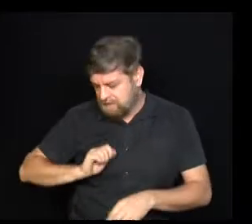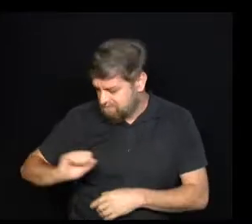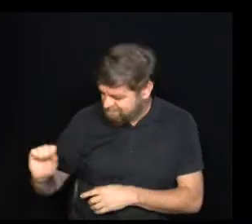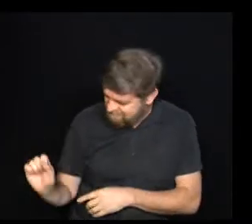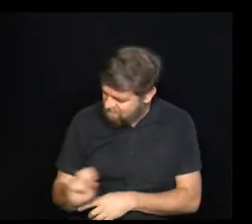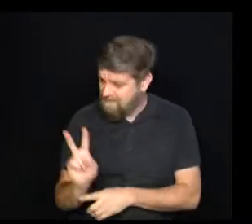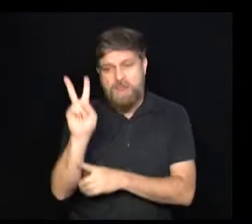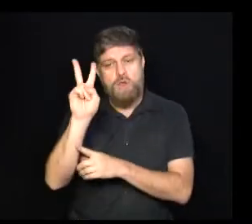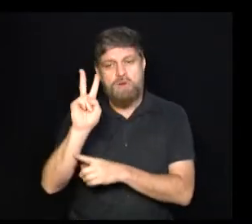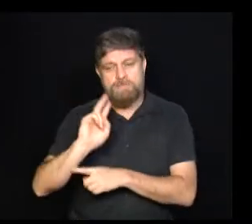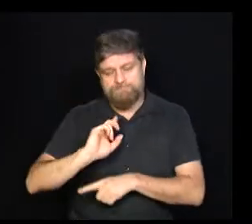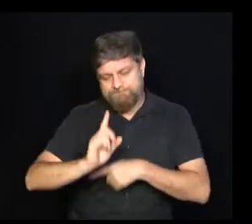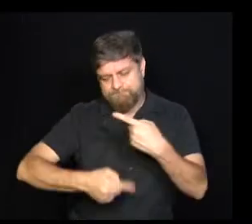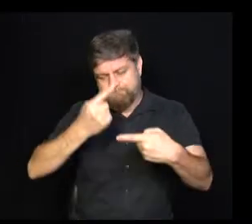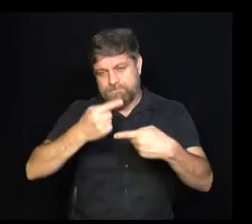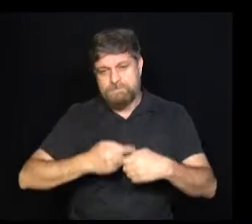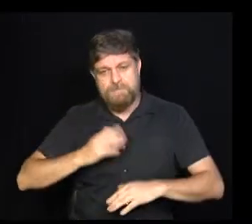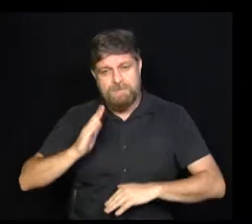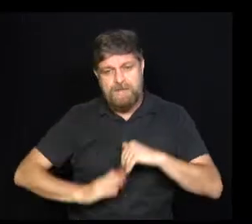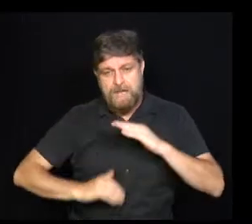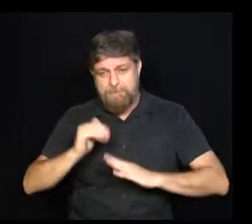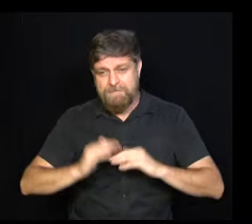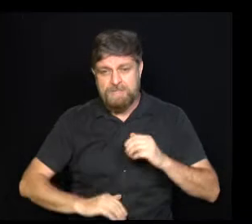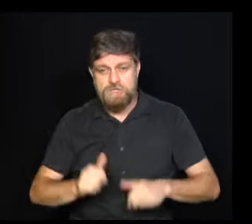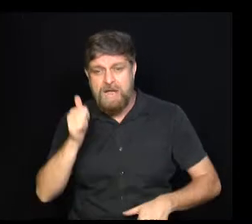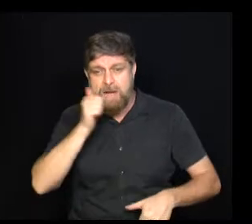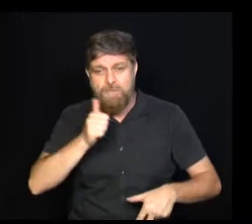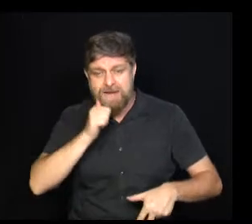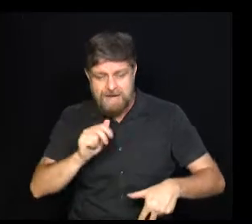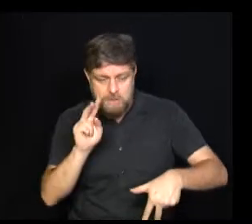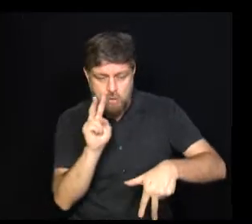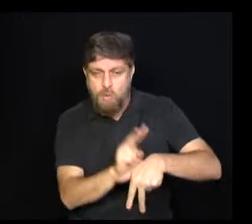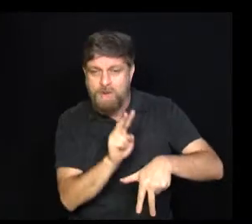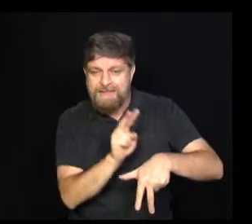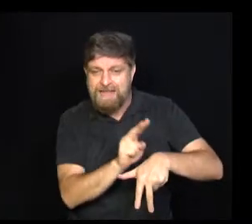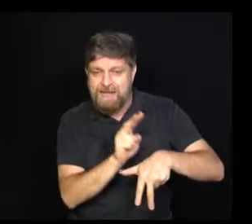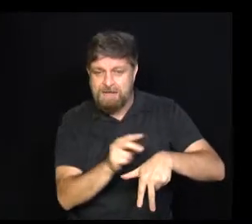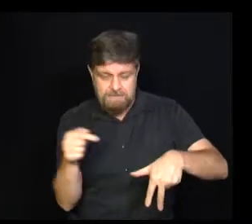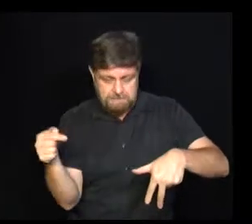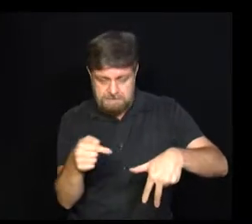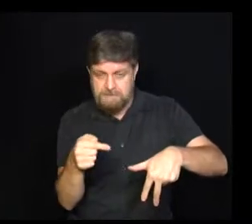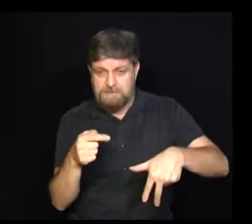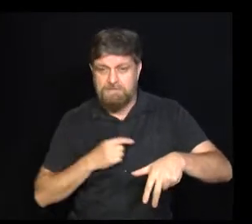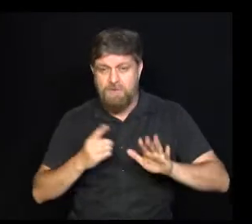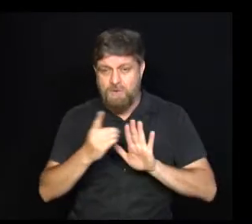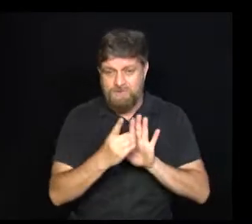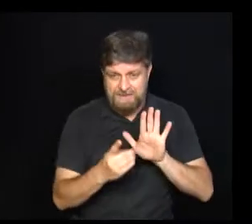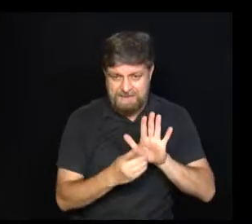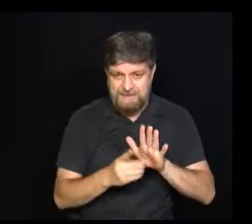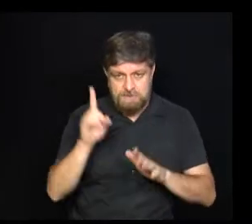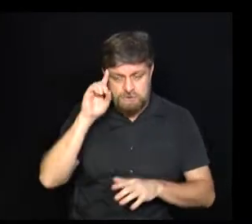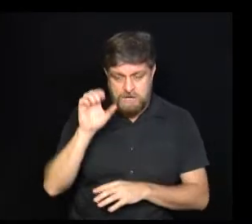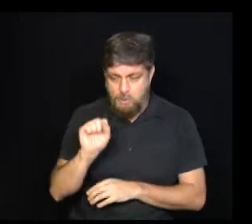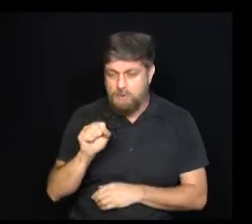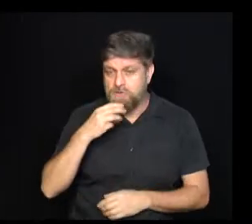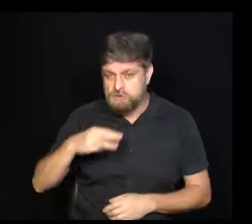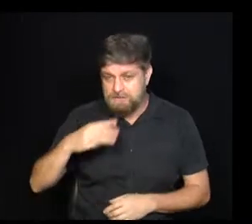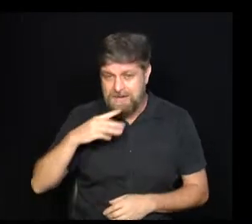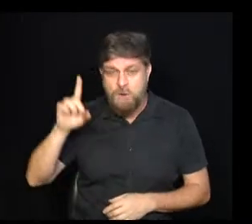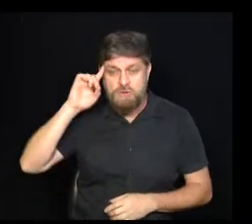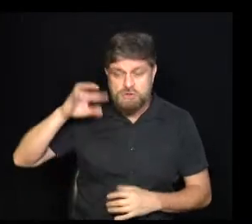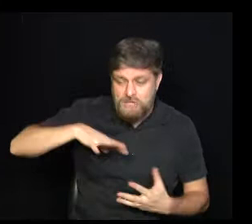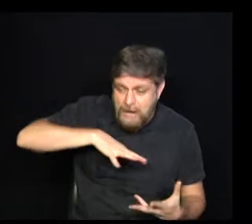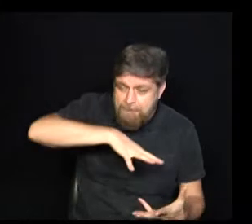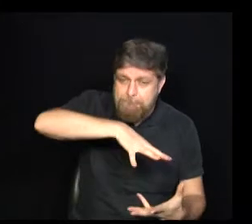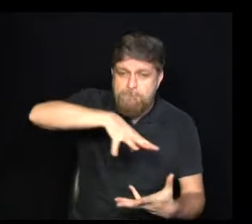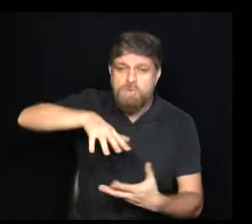essa atividade de defesa da mulher. Então, foi um decreto do dia 8 de março, Dia Internacional da